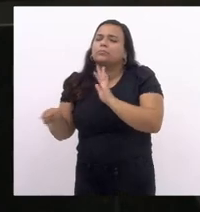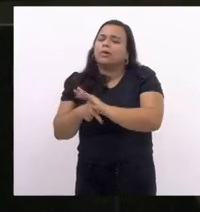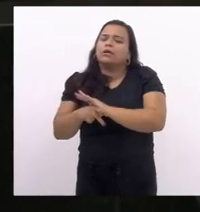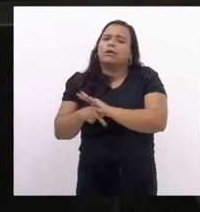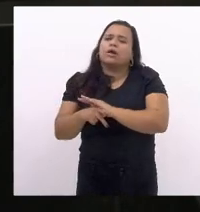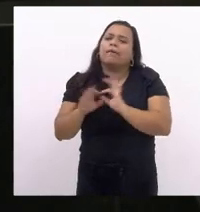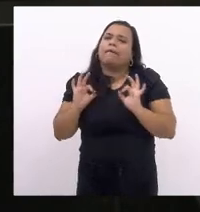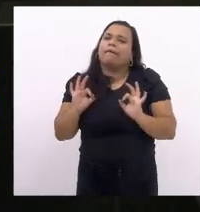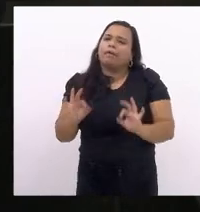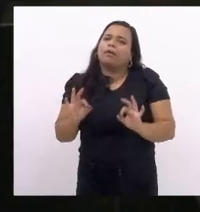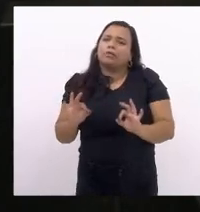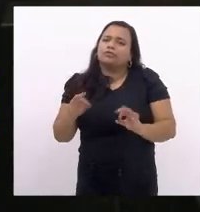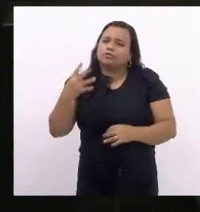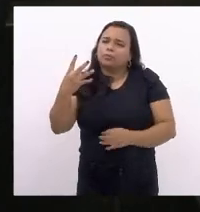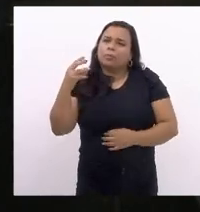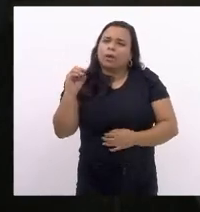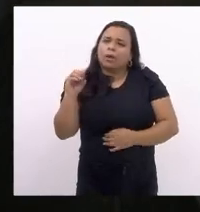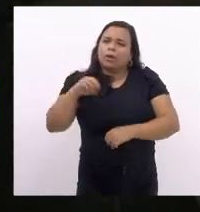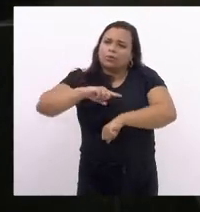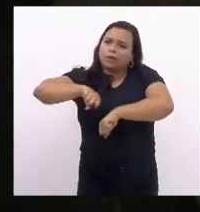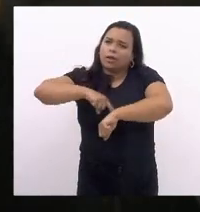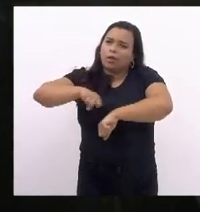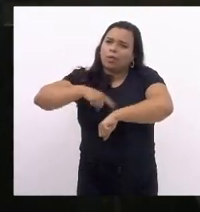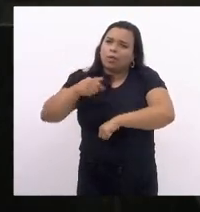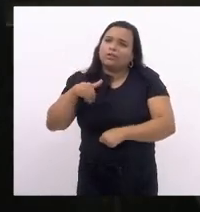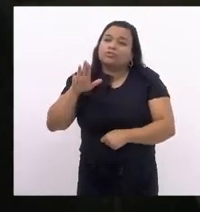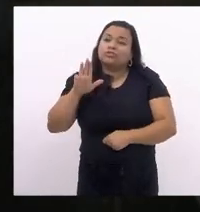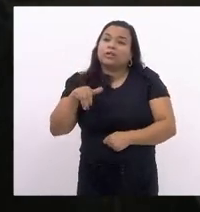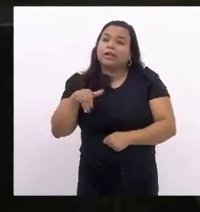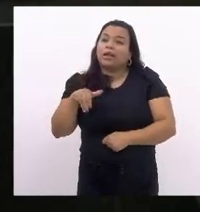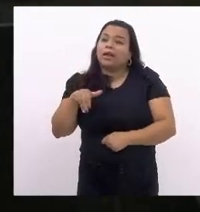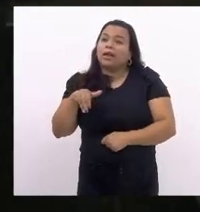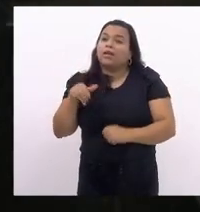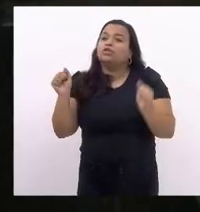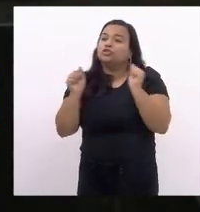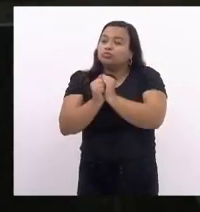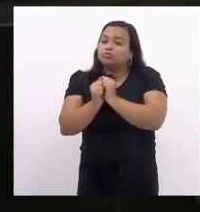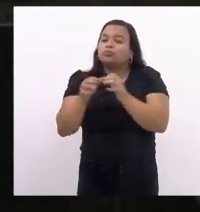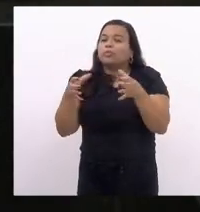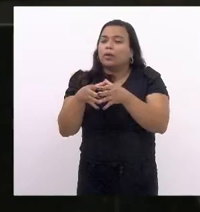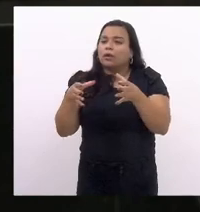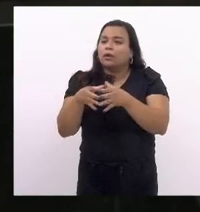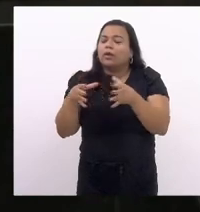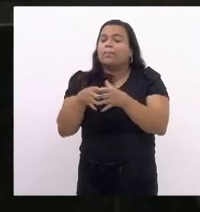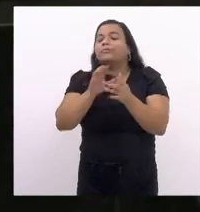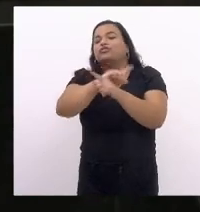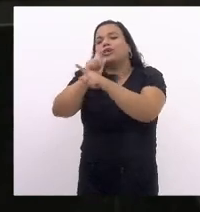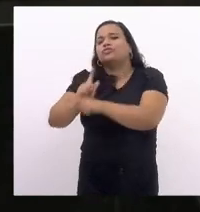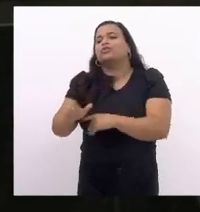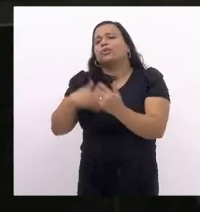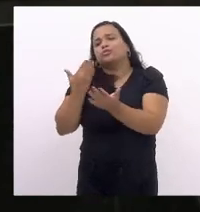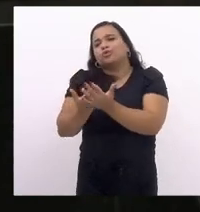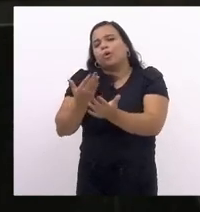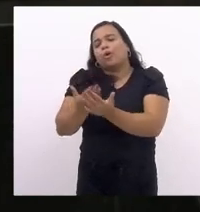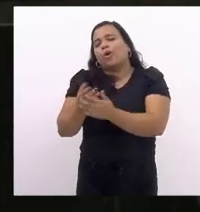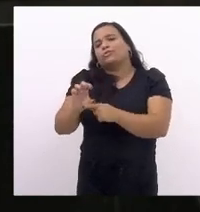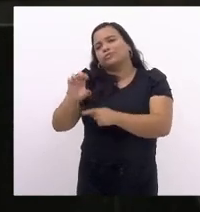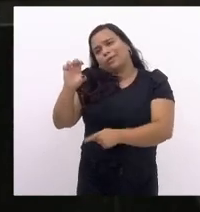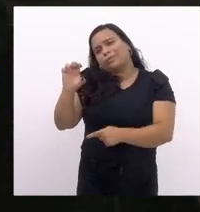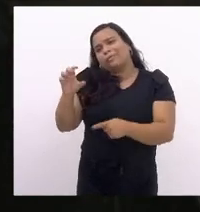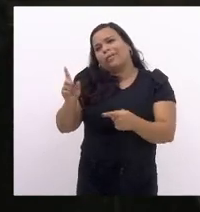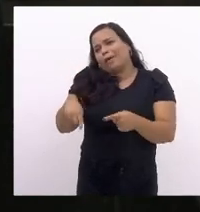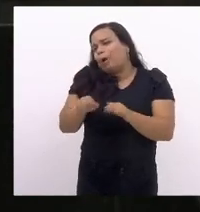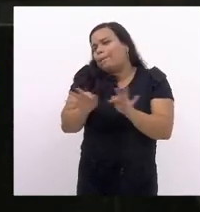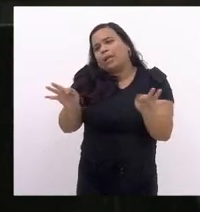que garante as 40 horas para quem está envolvido nas equipes de gestão das escolas estaduais. É o mínimo que